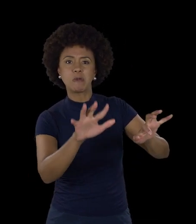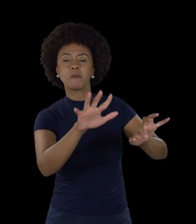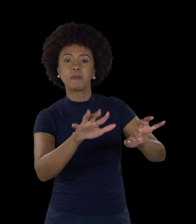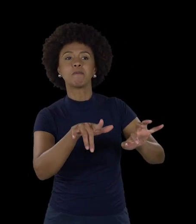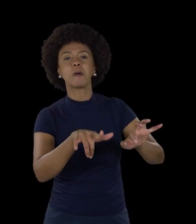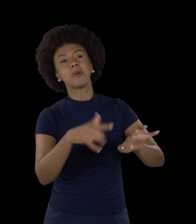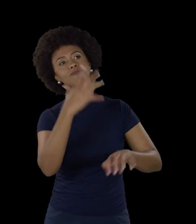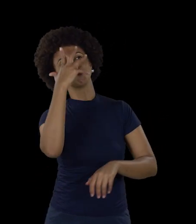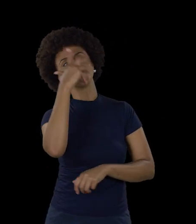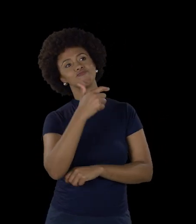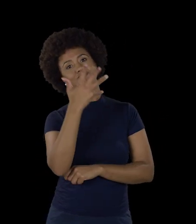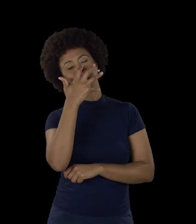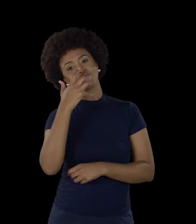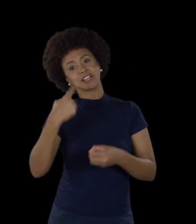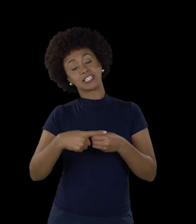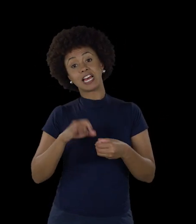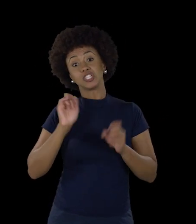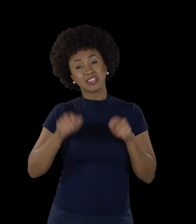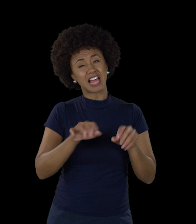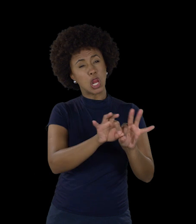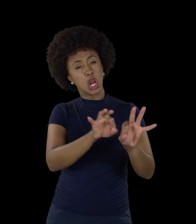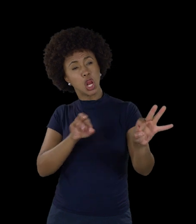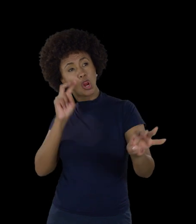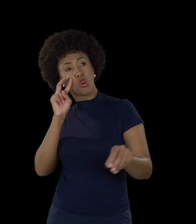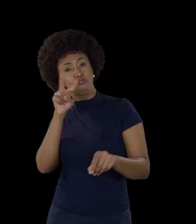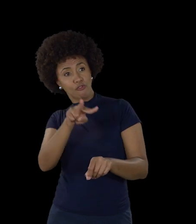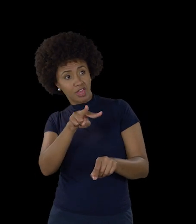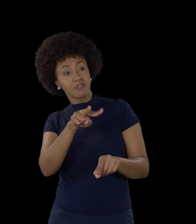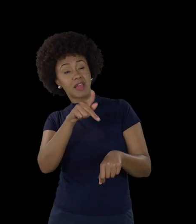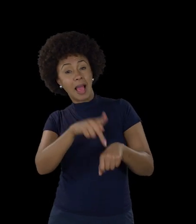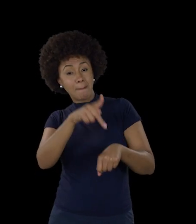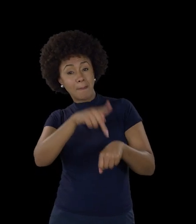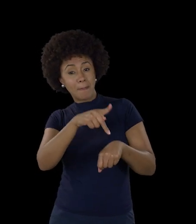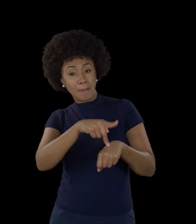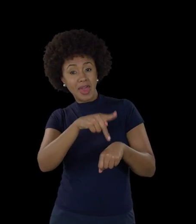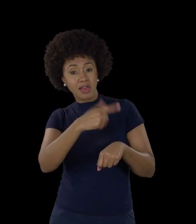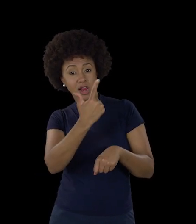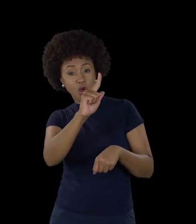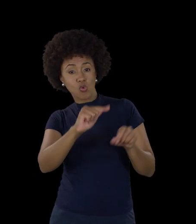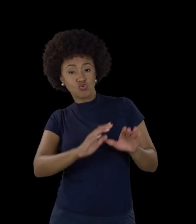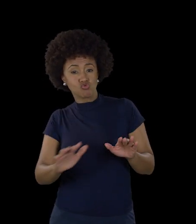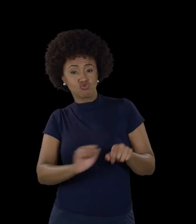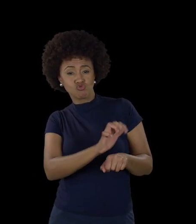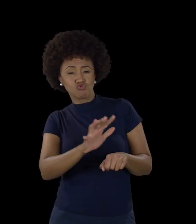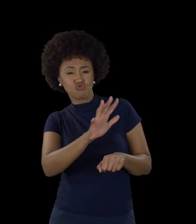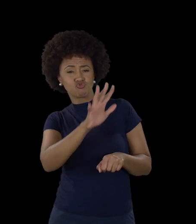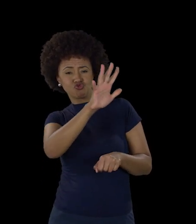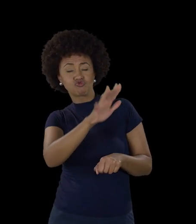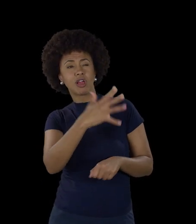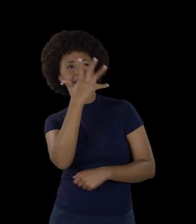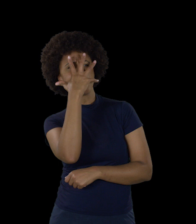rochosas embalam o cenário de Afonso Cláudio. Observada a quilômetros de distância, a Pedra dos Três Pontões é a